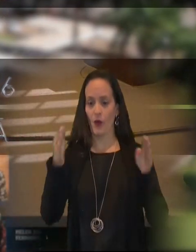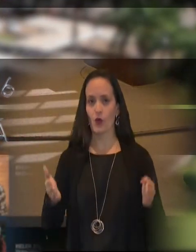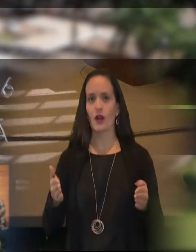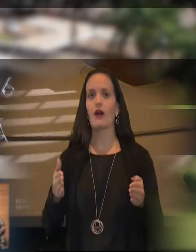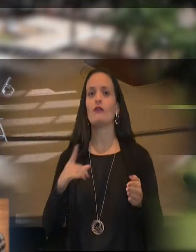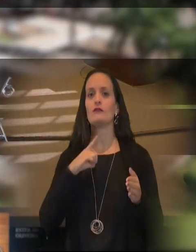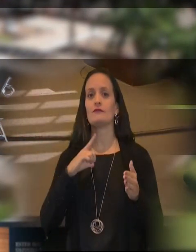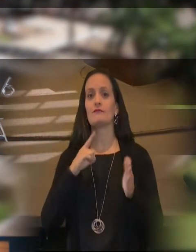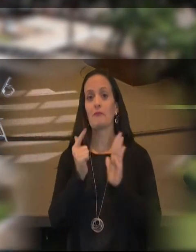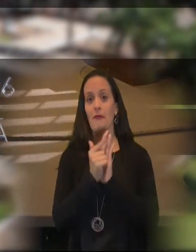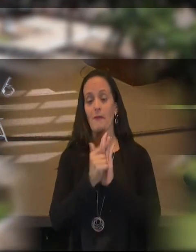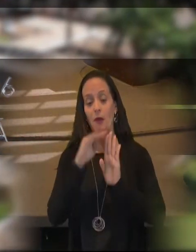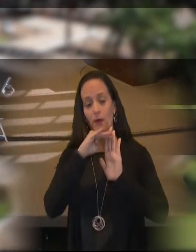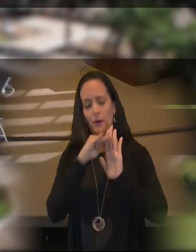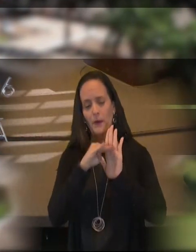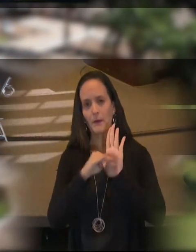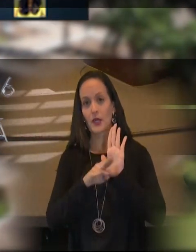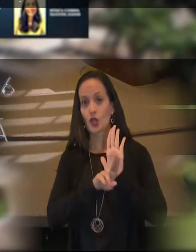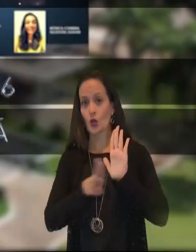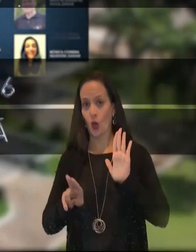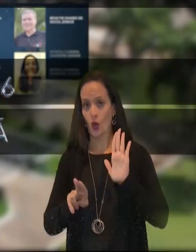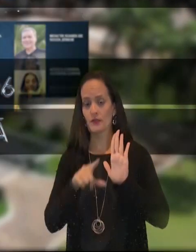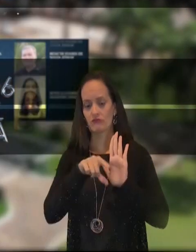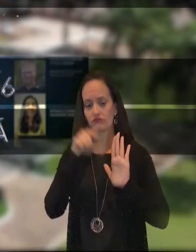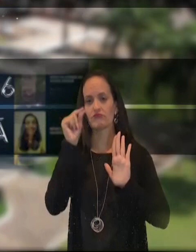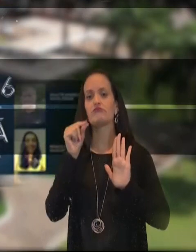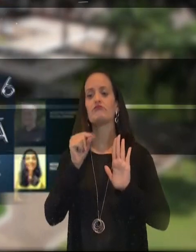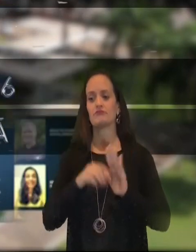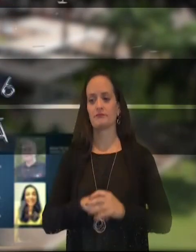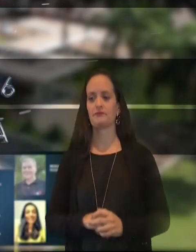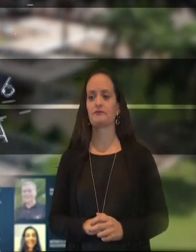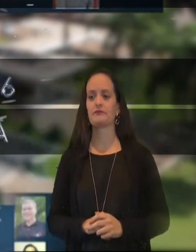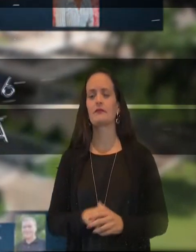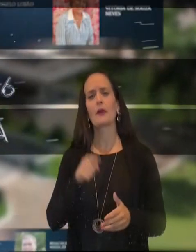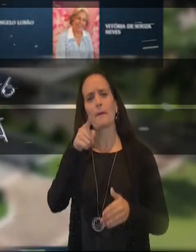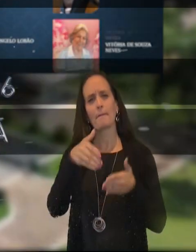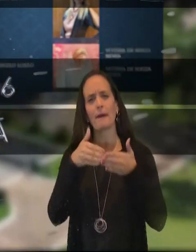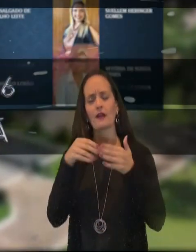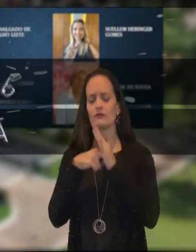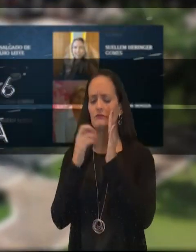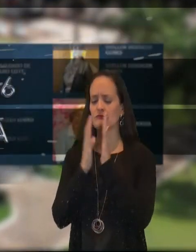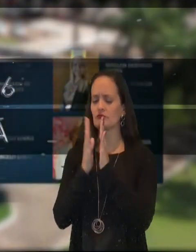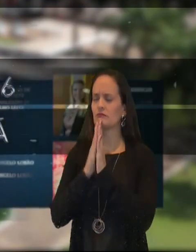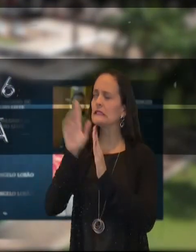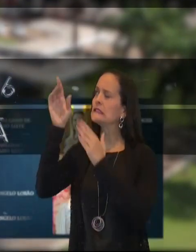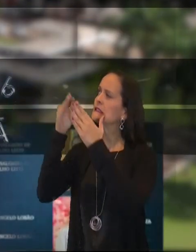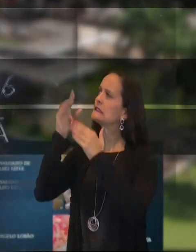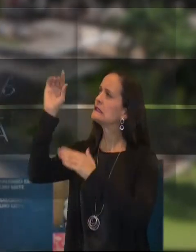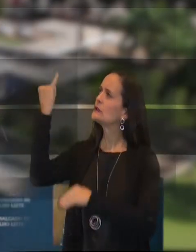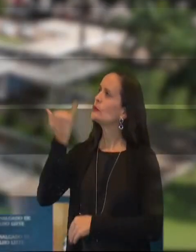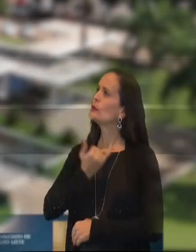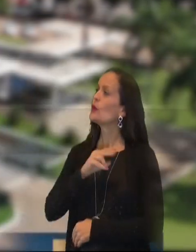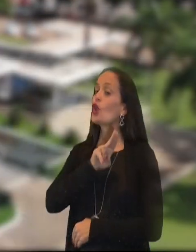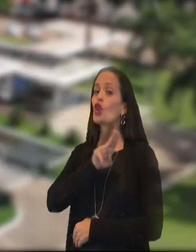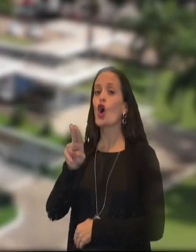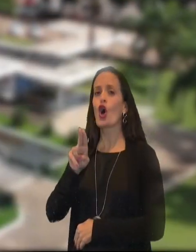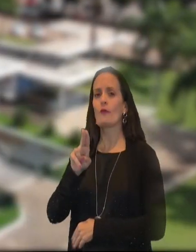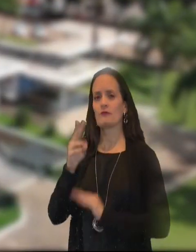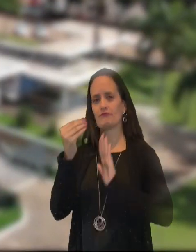lista dos 74 indicados. Ore, peça orientação a Deus e identifique os nomes que poderão ser